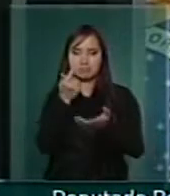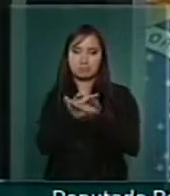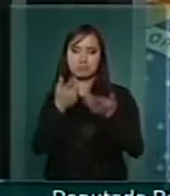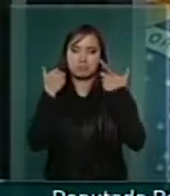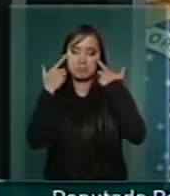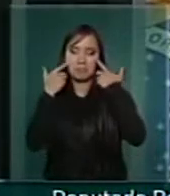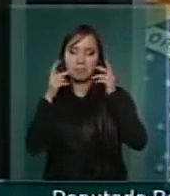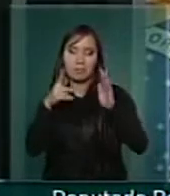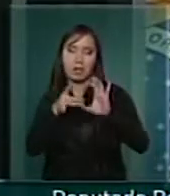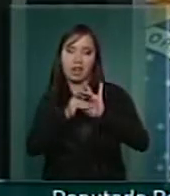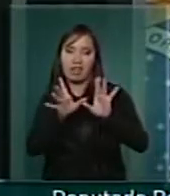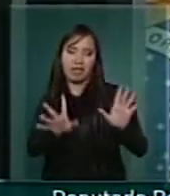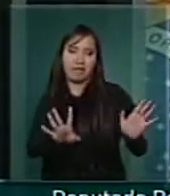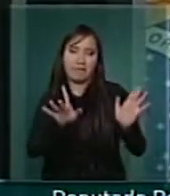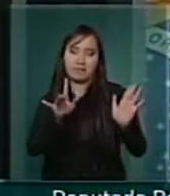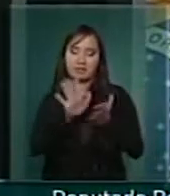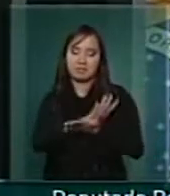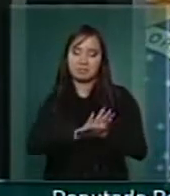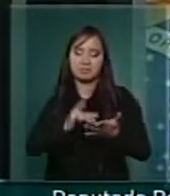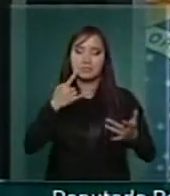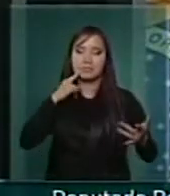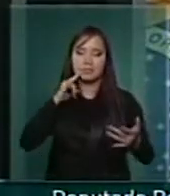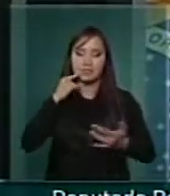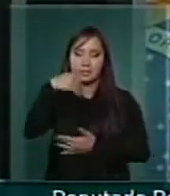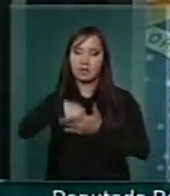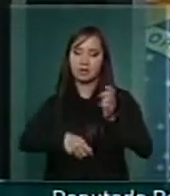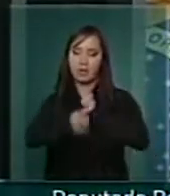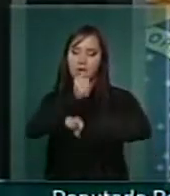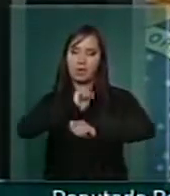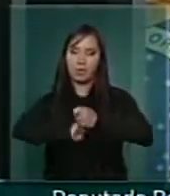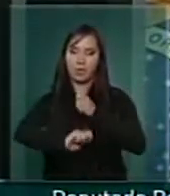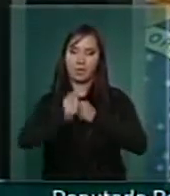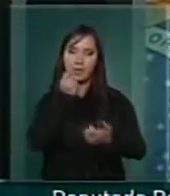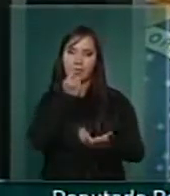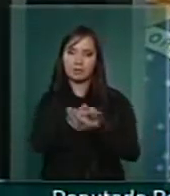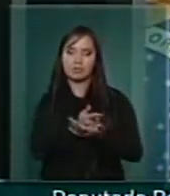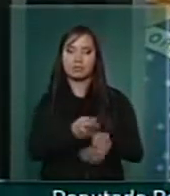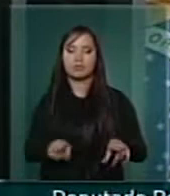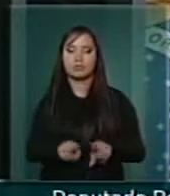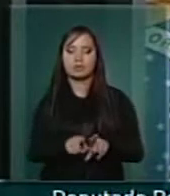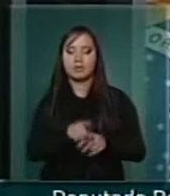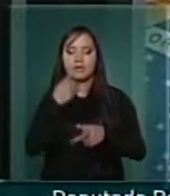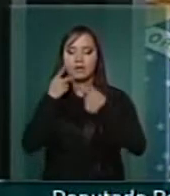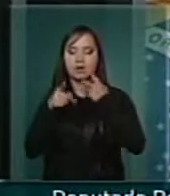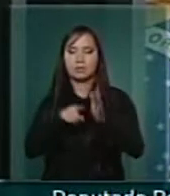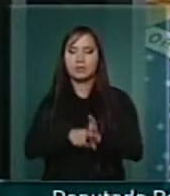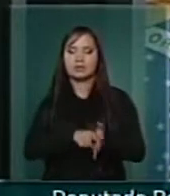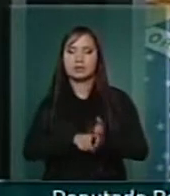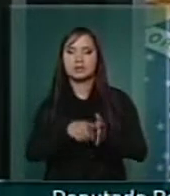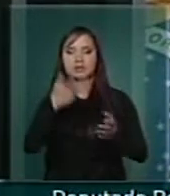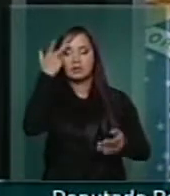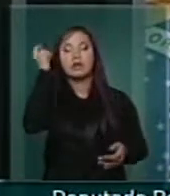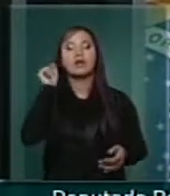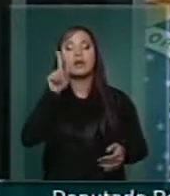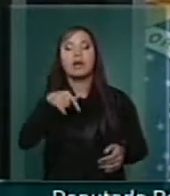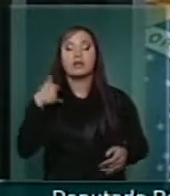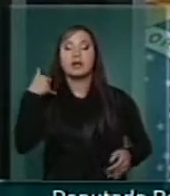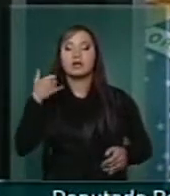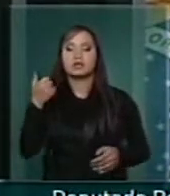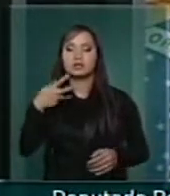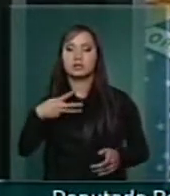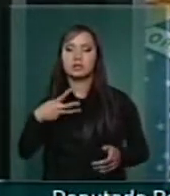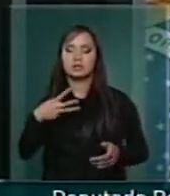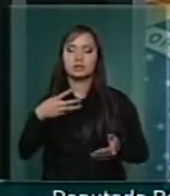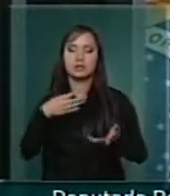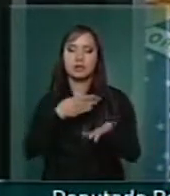comércio e, segundo a pesquisa, o consumo do álcool acontece geralmente aos 13 anos. Segundo matéria